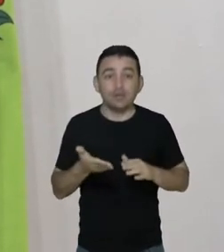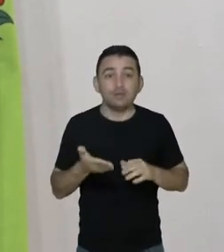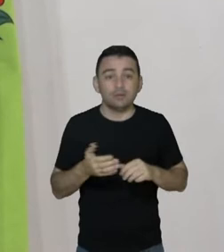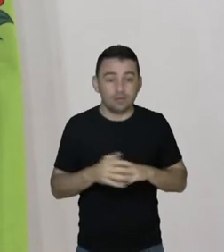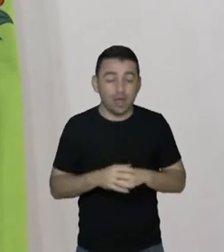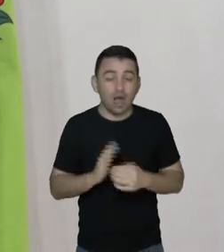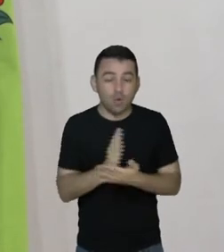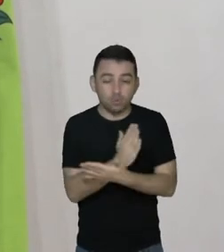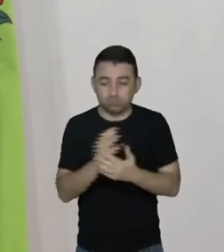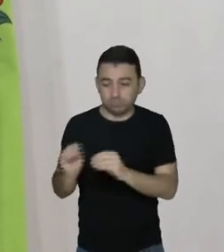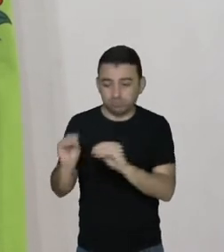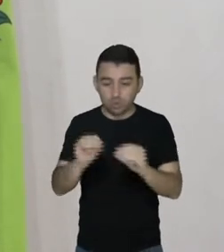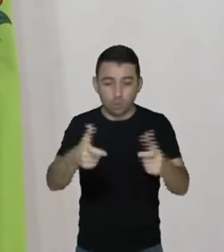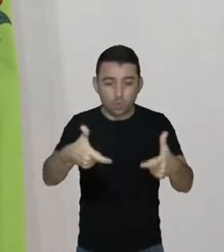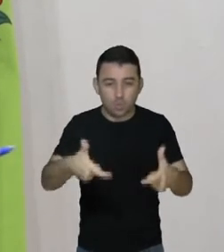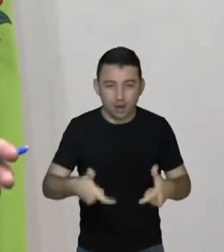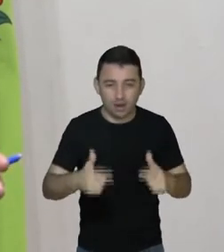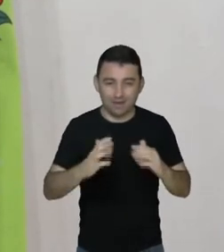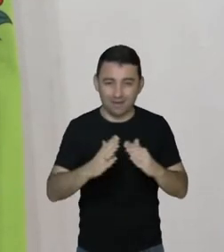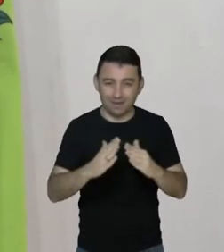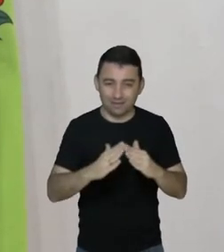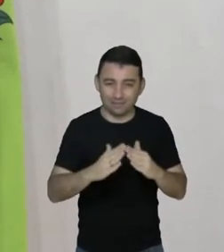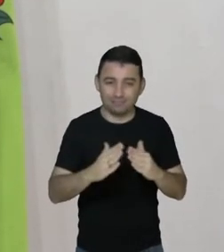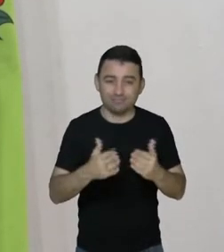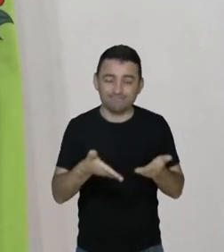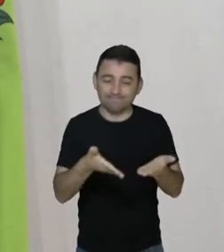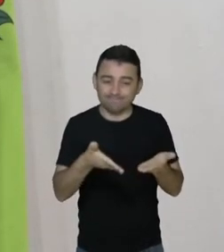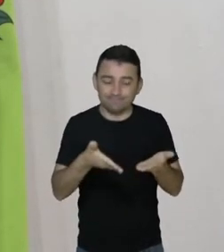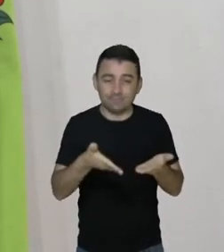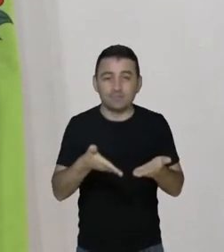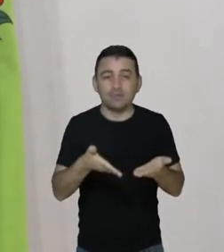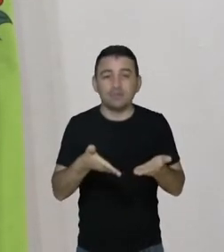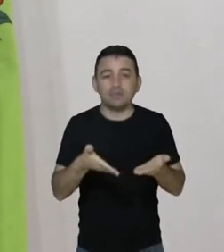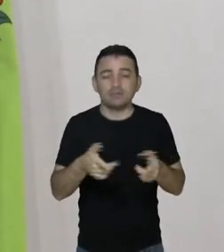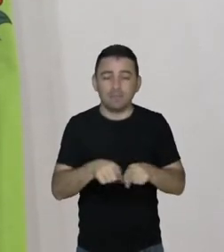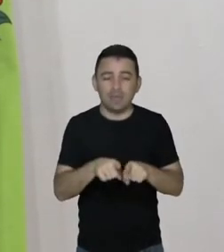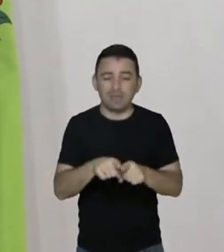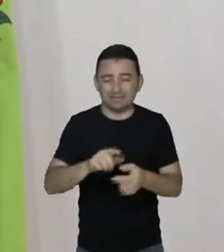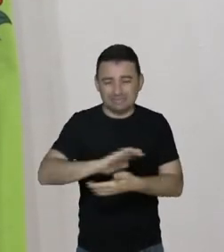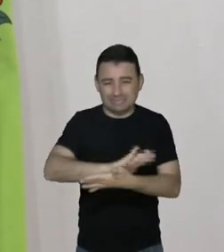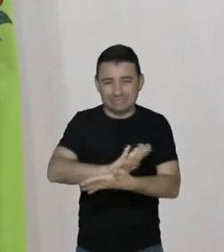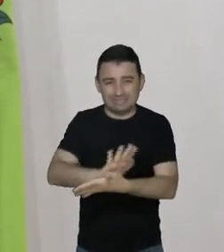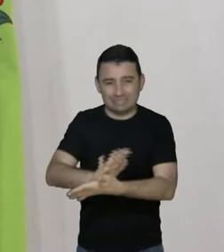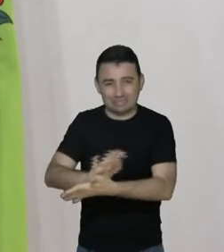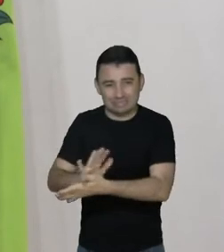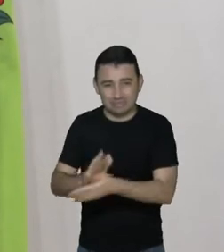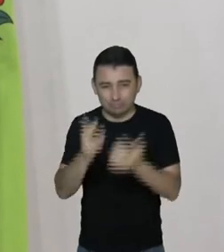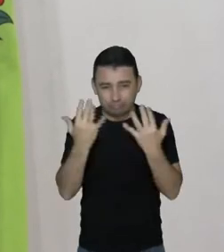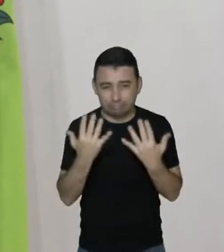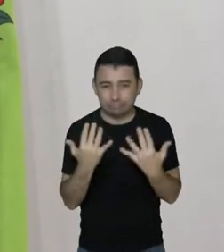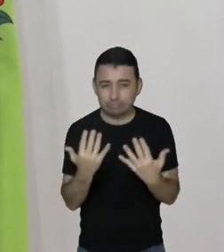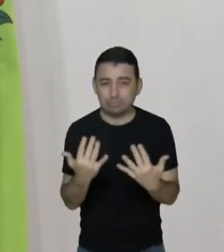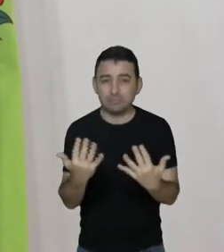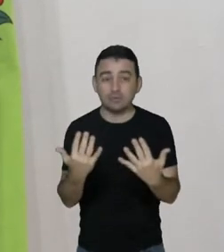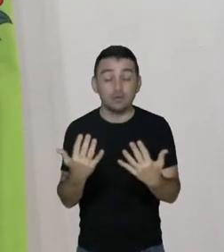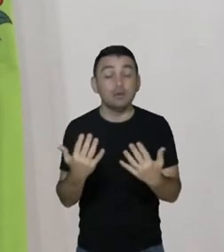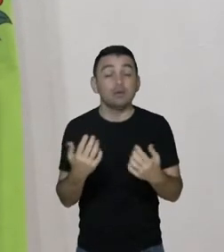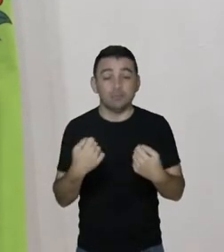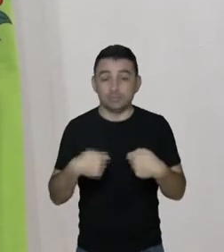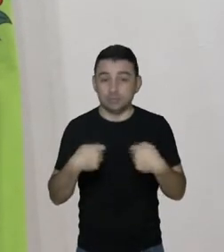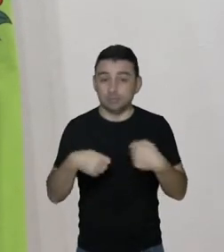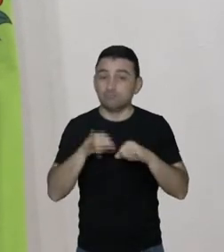abrigos, destruiu lavouras, e aqui cabe também frisar